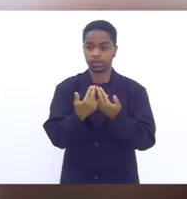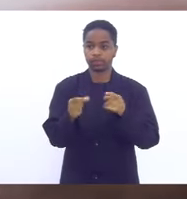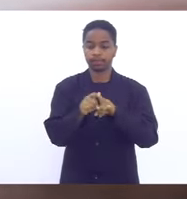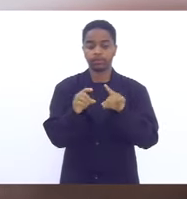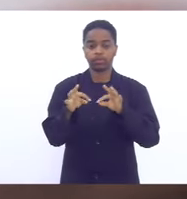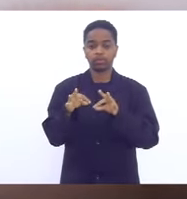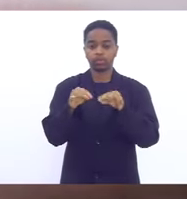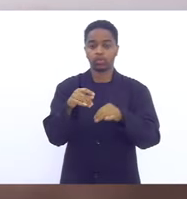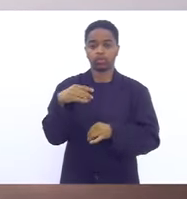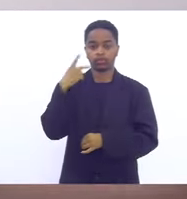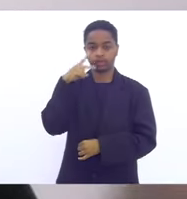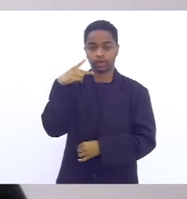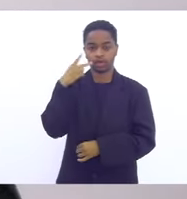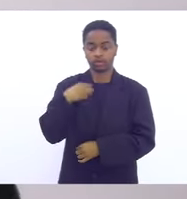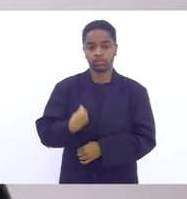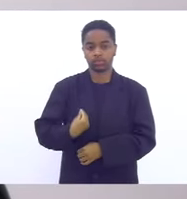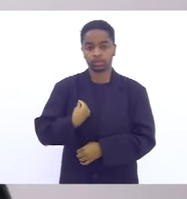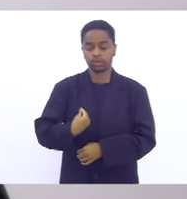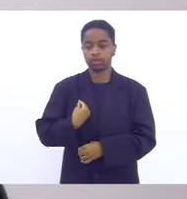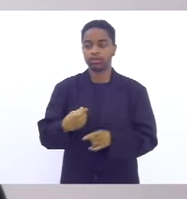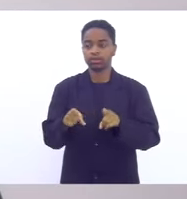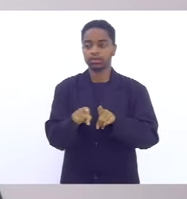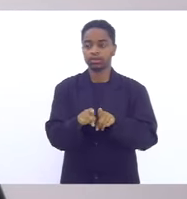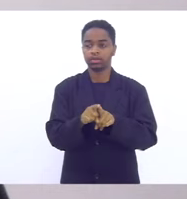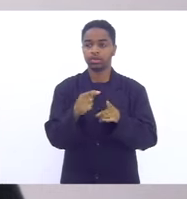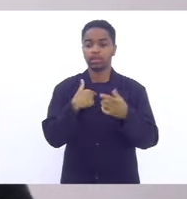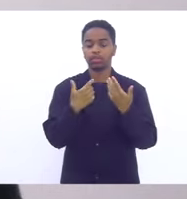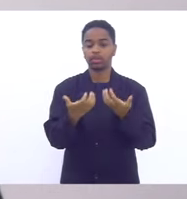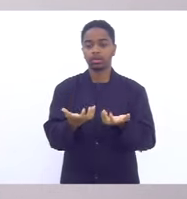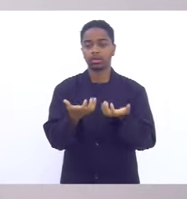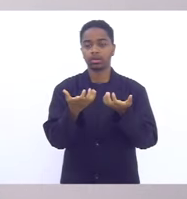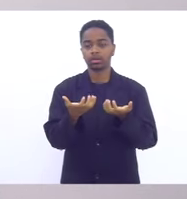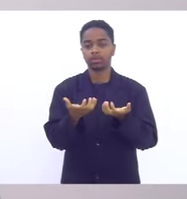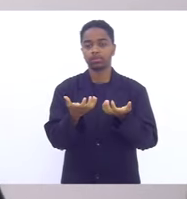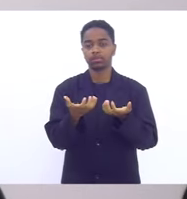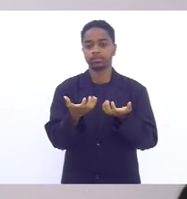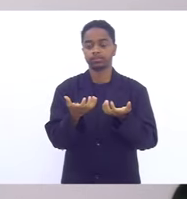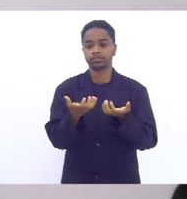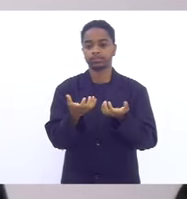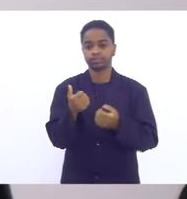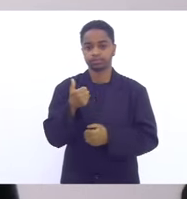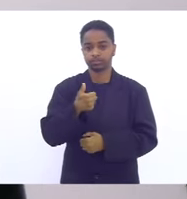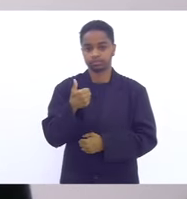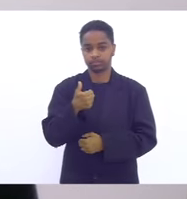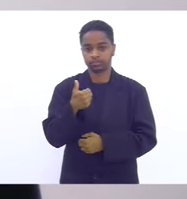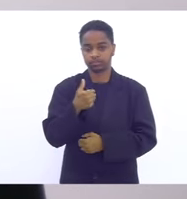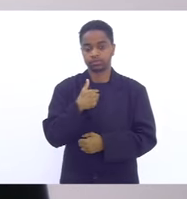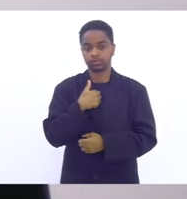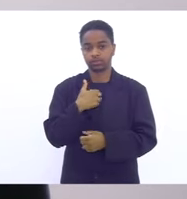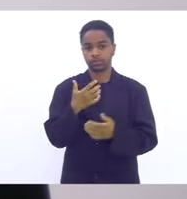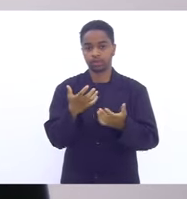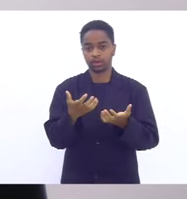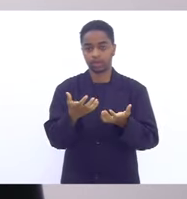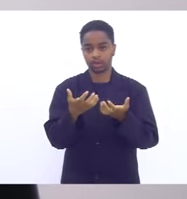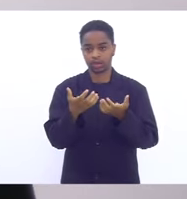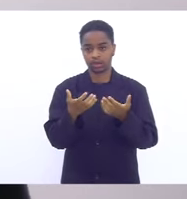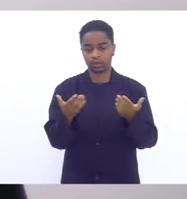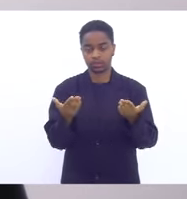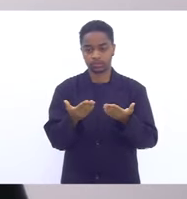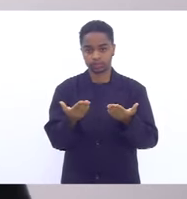vereadores presentes. E queria, primeiramente, presidente Rodrigo Amorim, queria desde